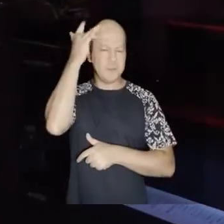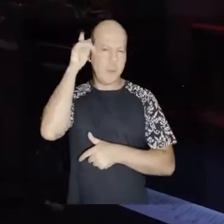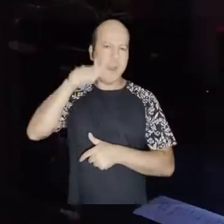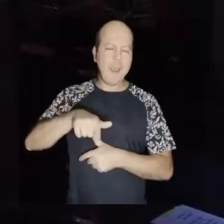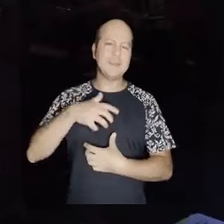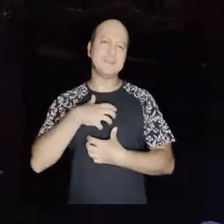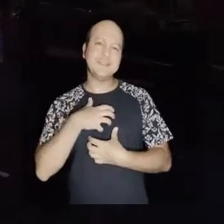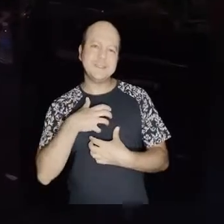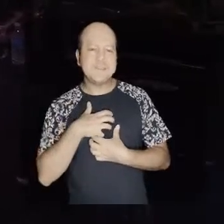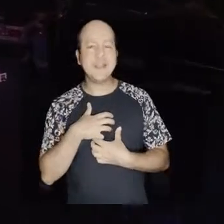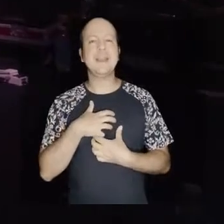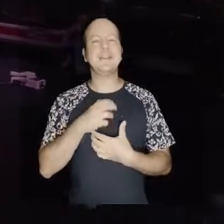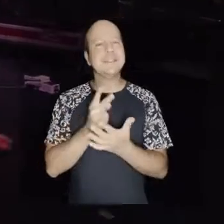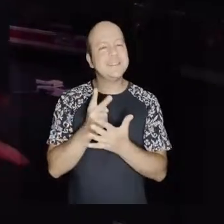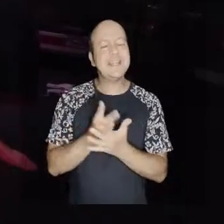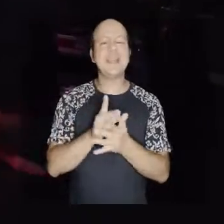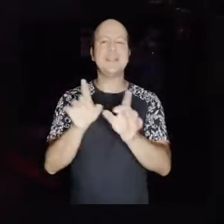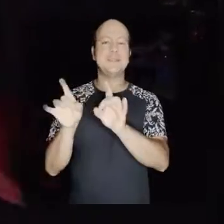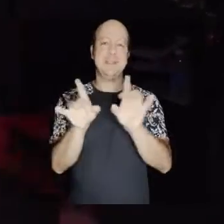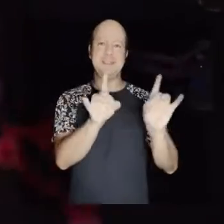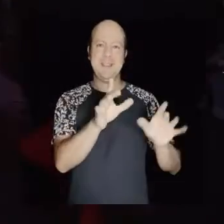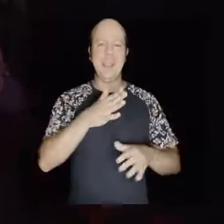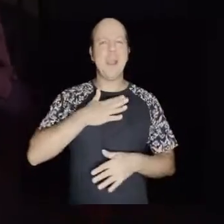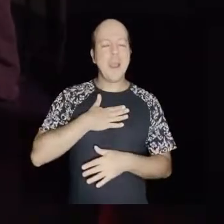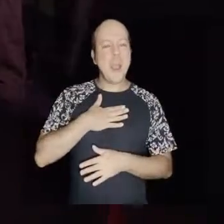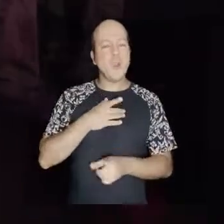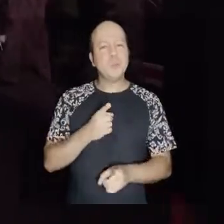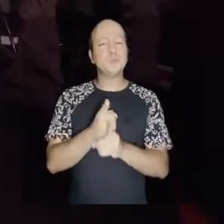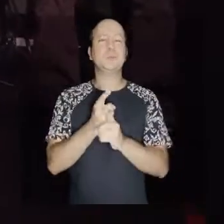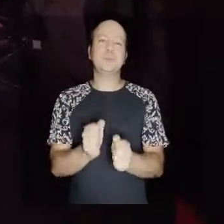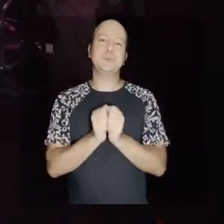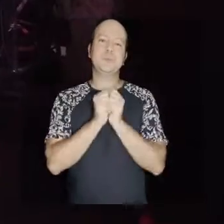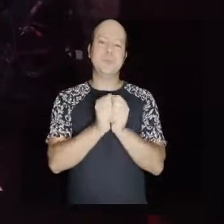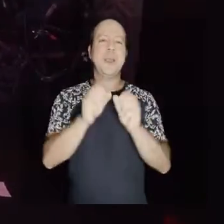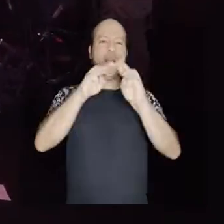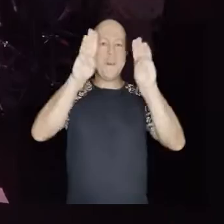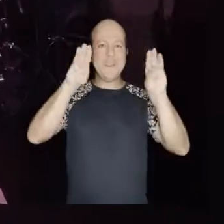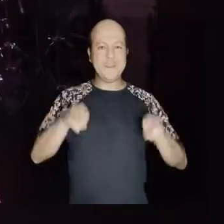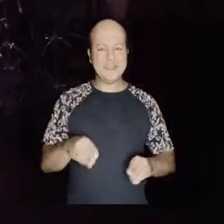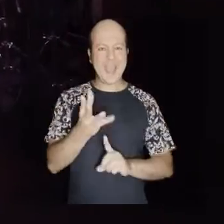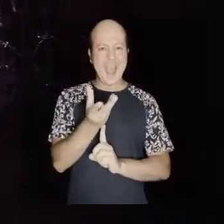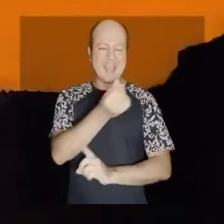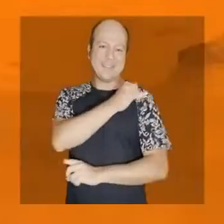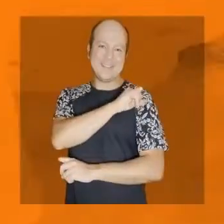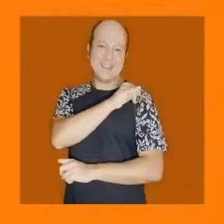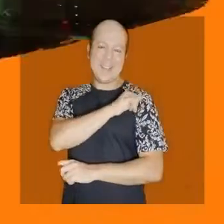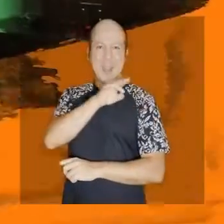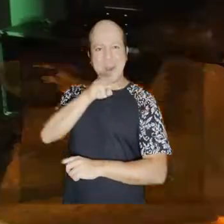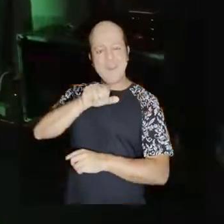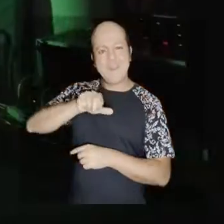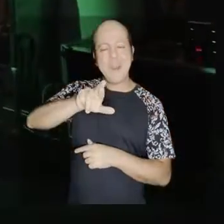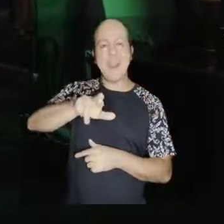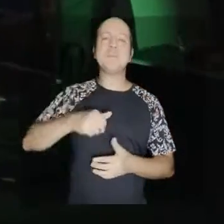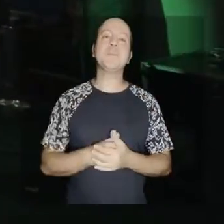esse o sentimento que abraça tanto, que é tão especial estar ocupando aqui o Museu de Arte do Rio. Eu